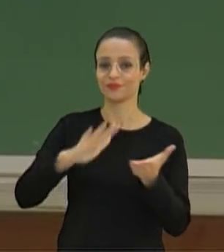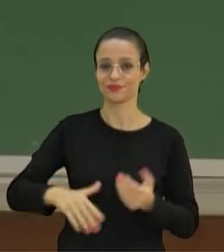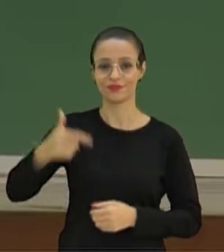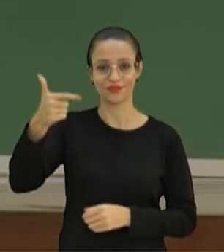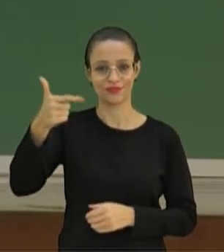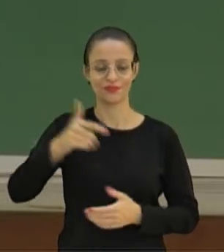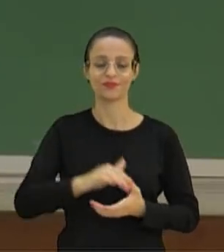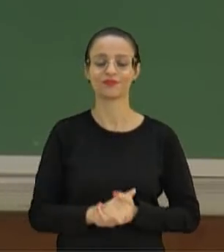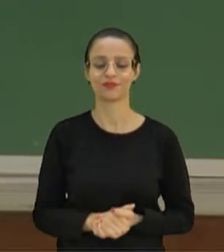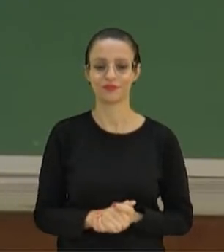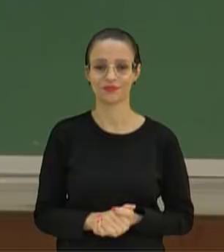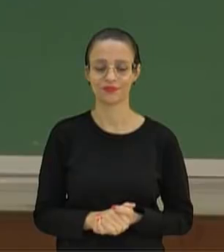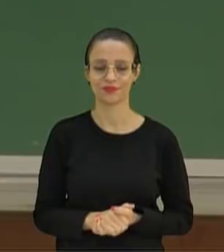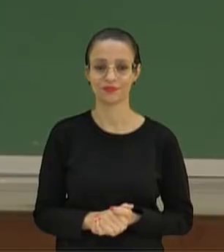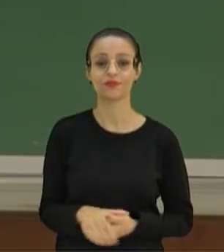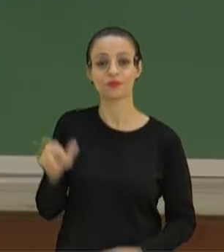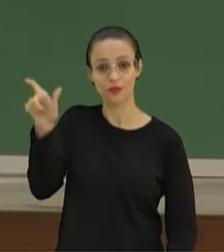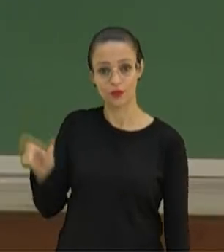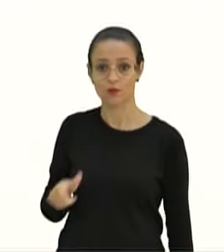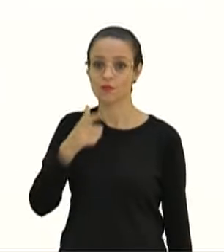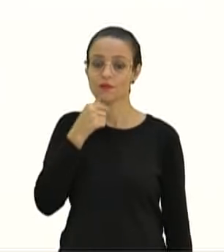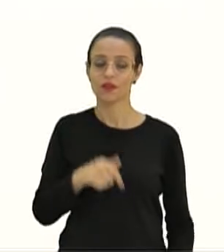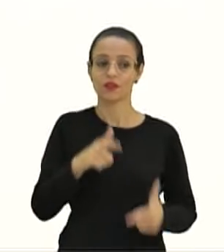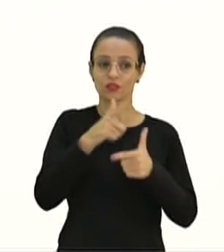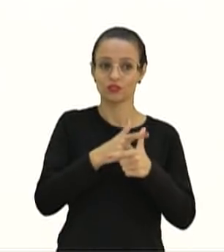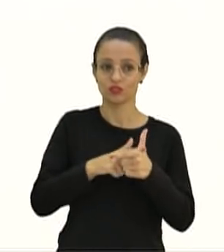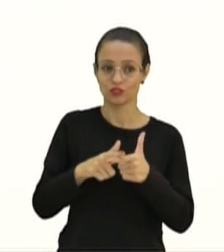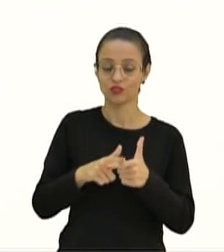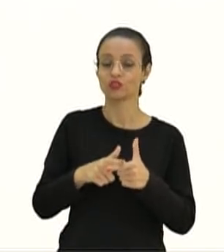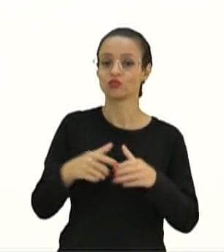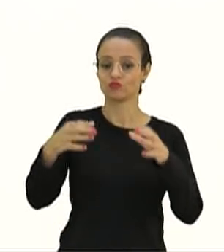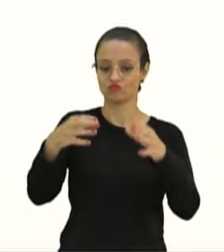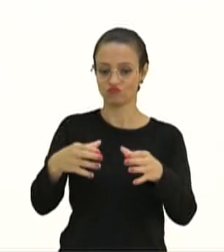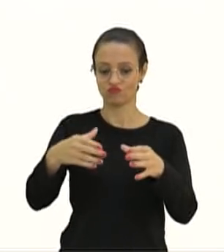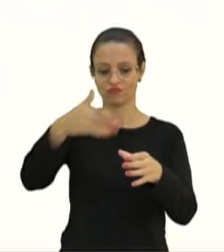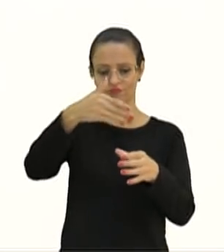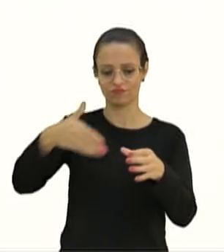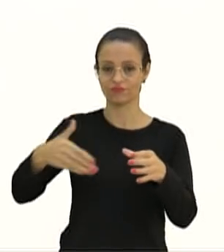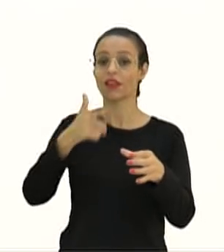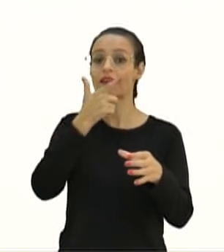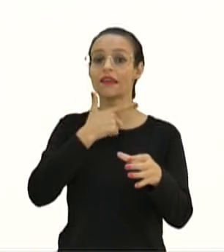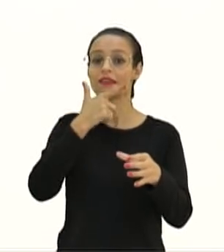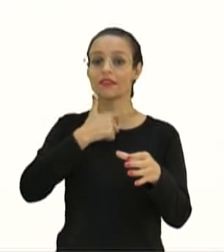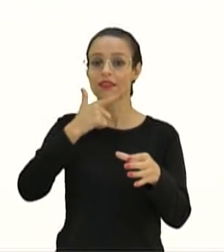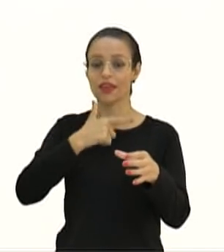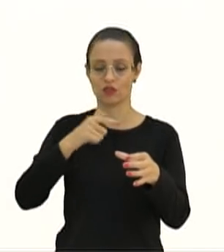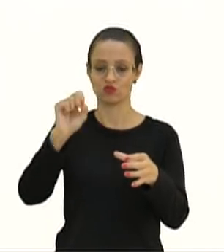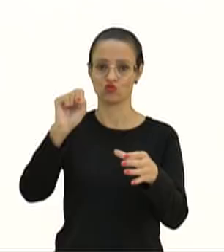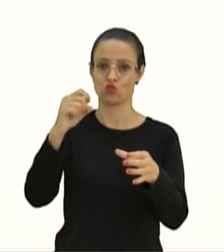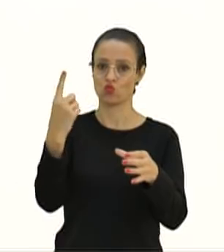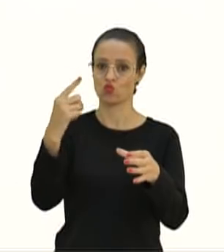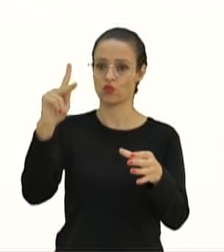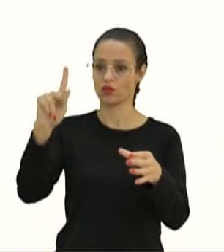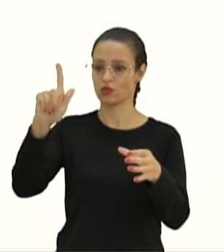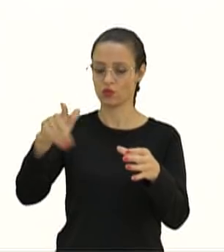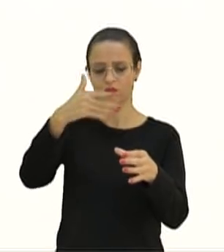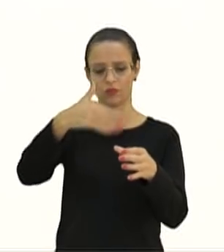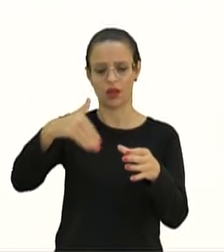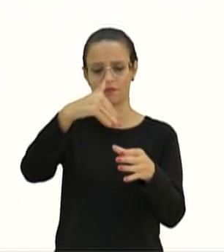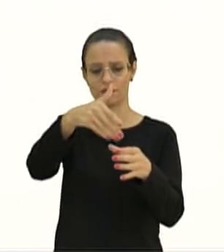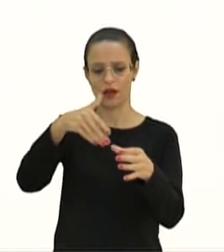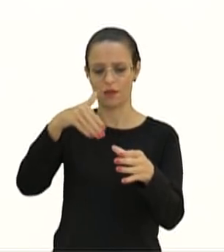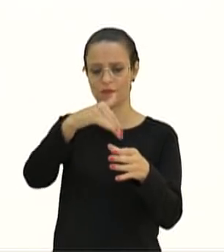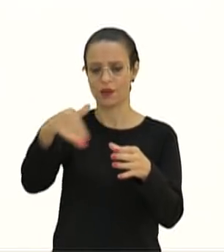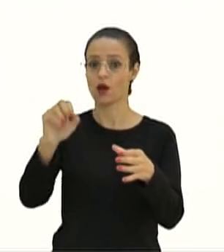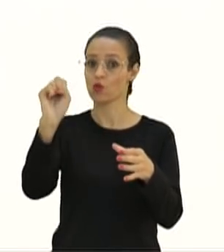Exercício 2. Pablo dividiu um queijo de 1 quilo em 8 partes iguais. Qual